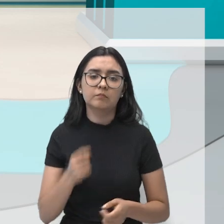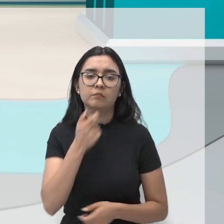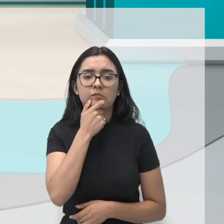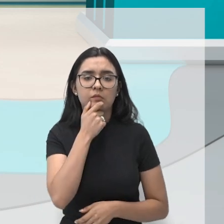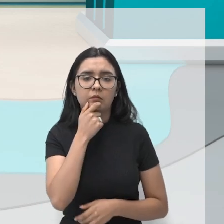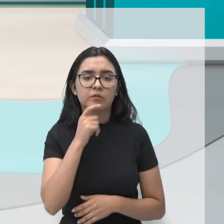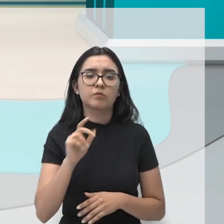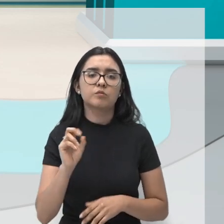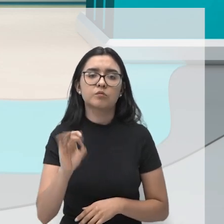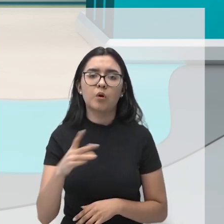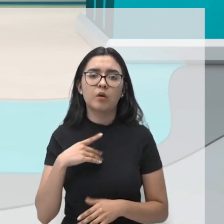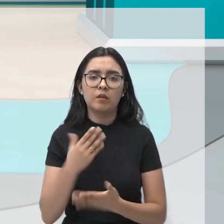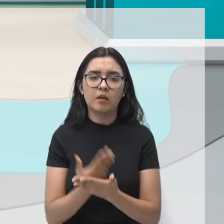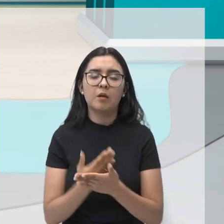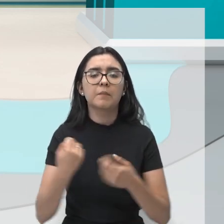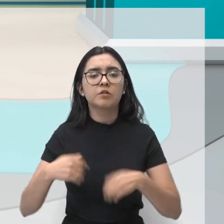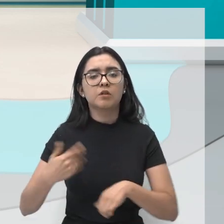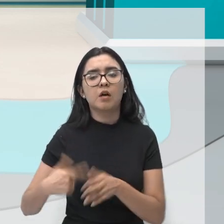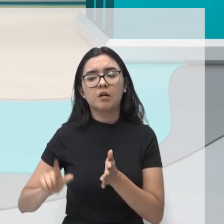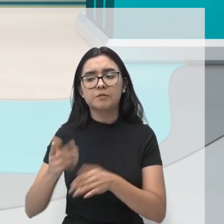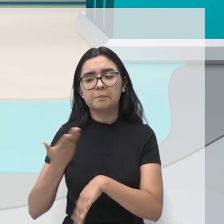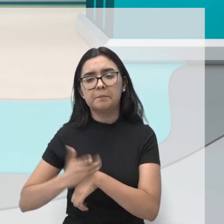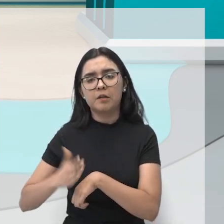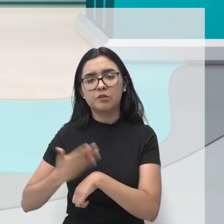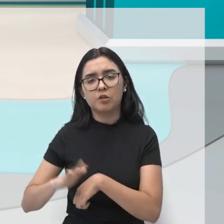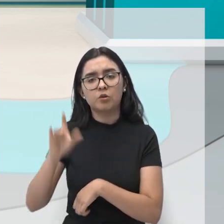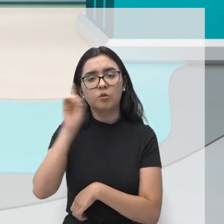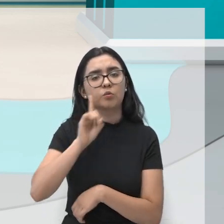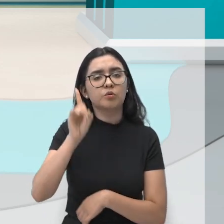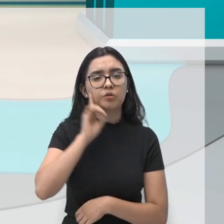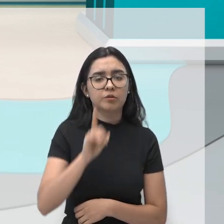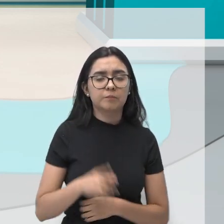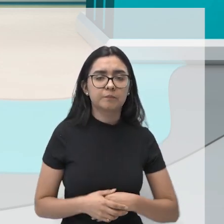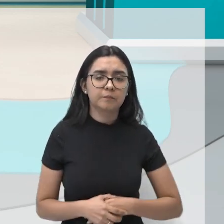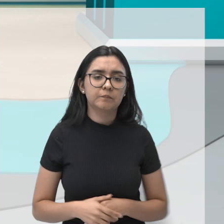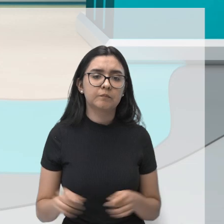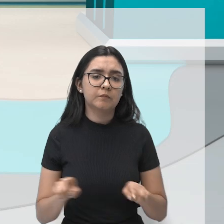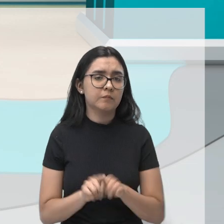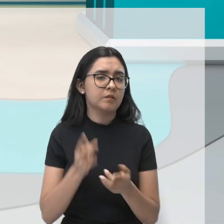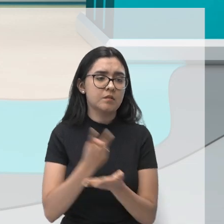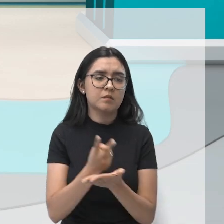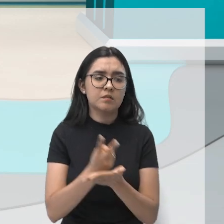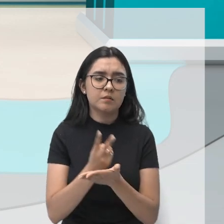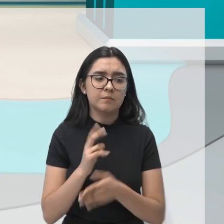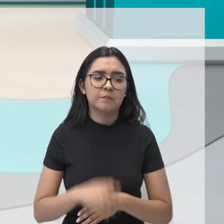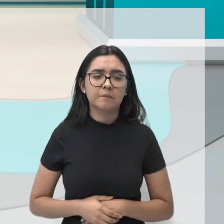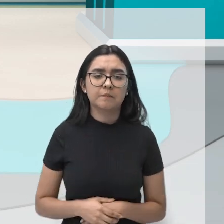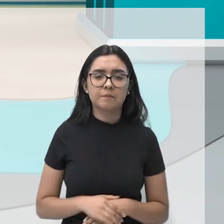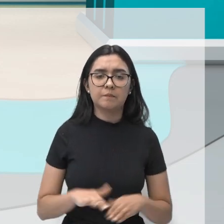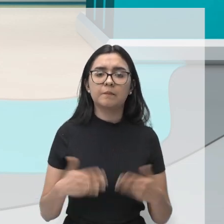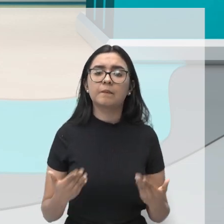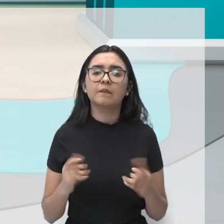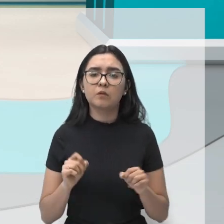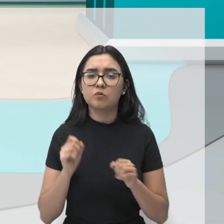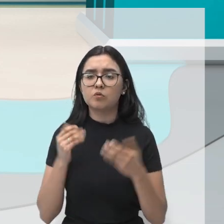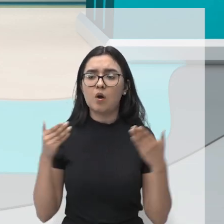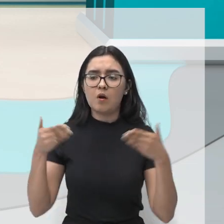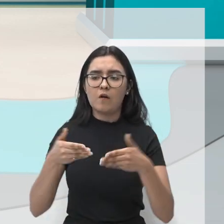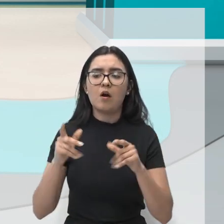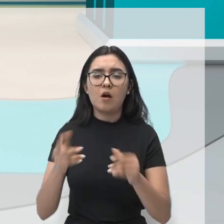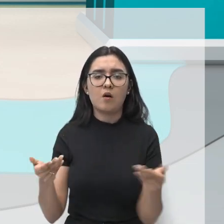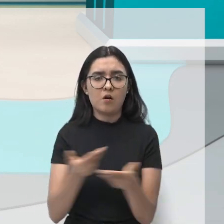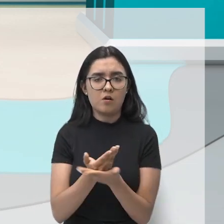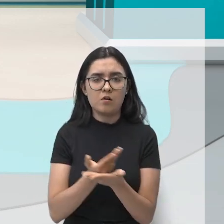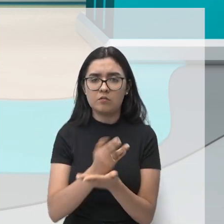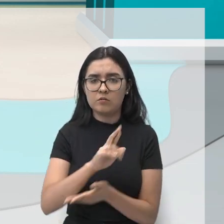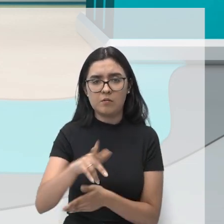deixar para aprender língua inglesa somente ao longo das aulas. É preciso prática, uma prática constante e o tempo todo, tá? Então não se atenham